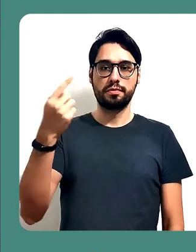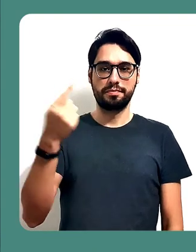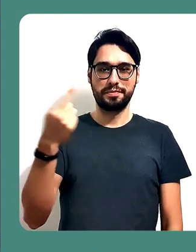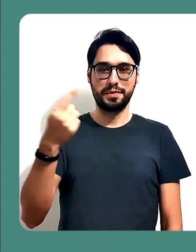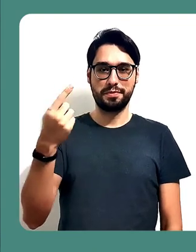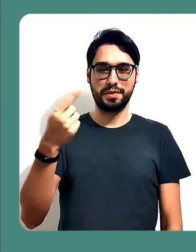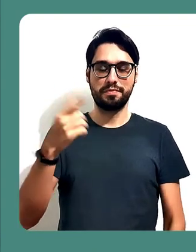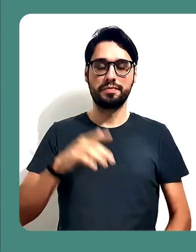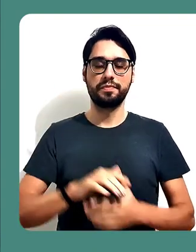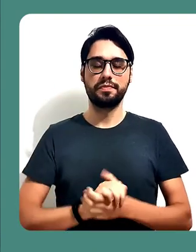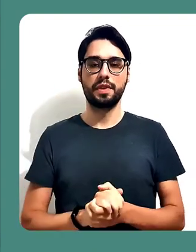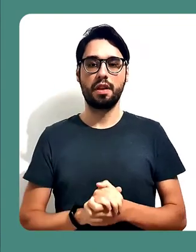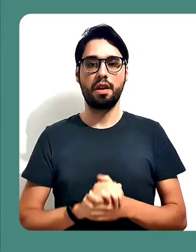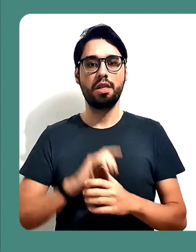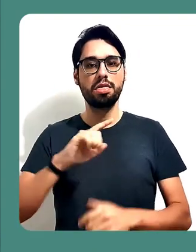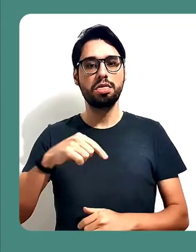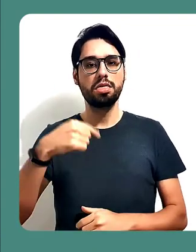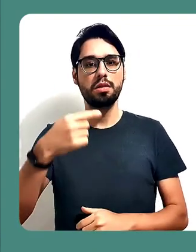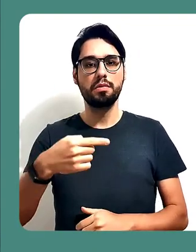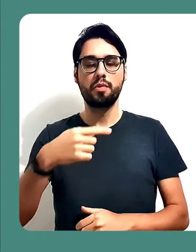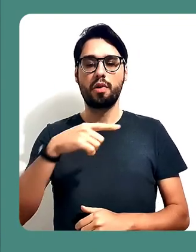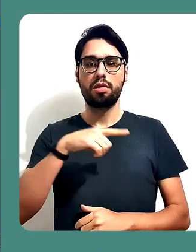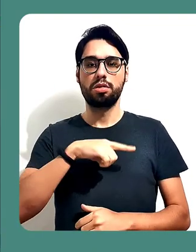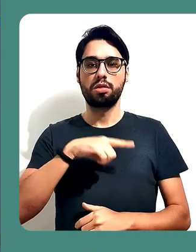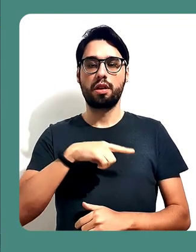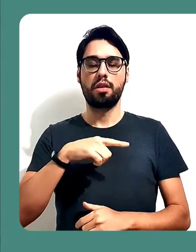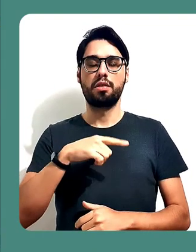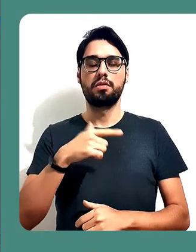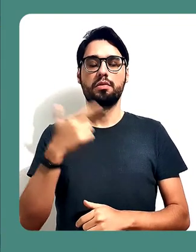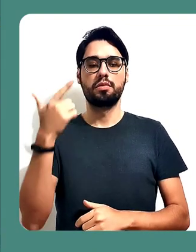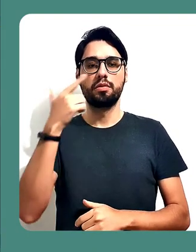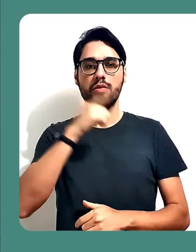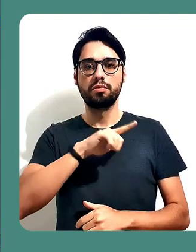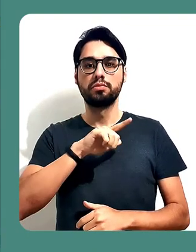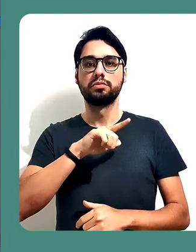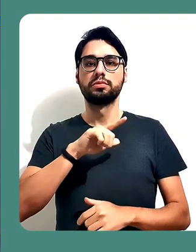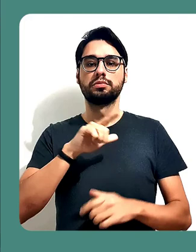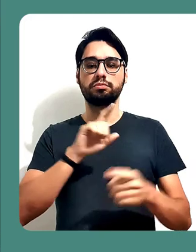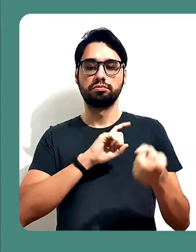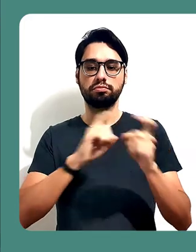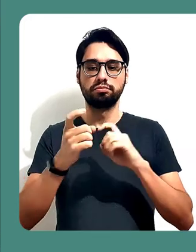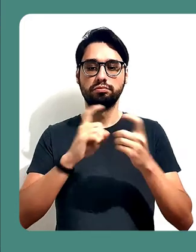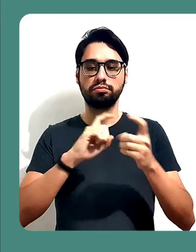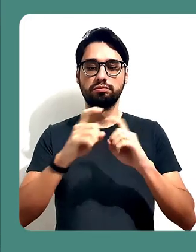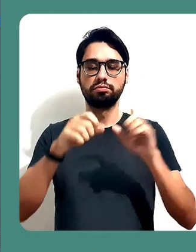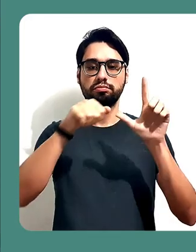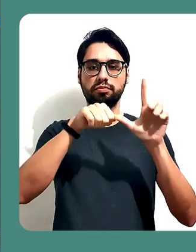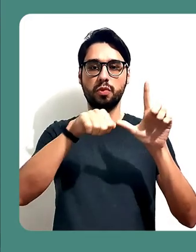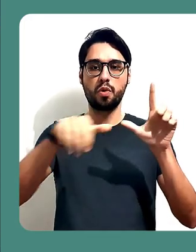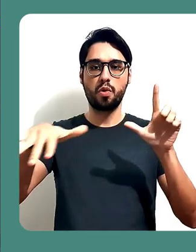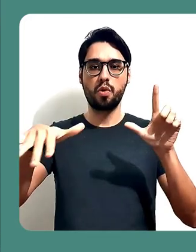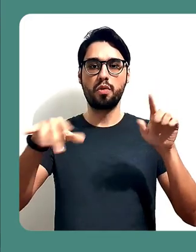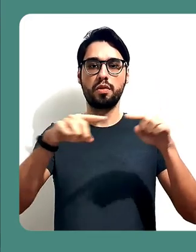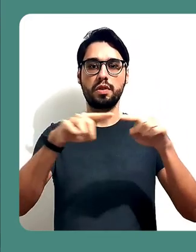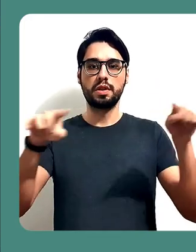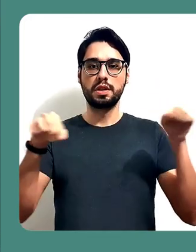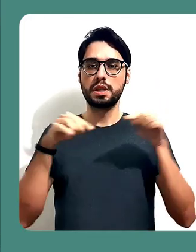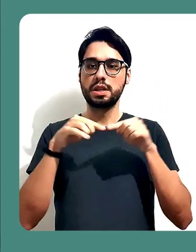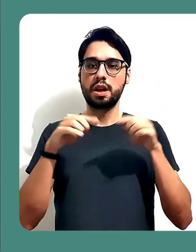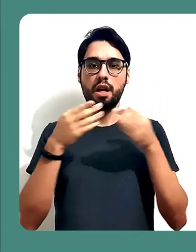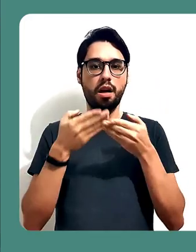pequenos grupos escolha então a primeira opção depois disso você vai ter acesso a